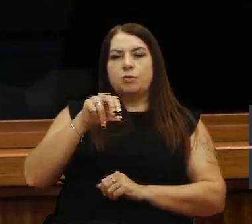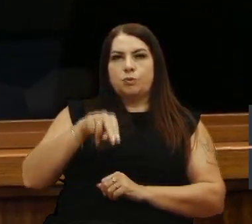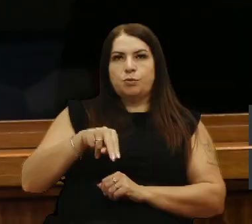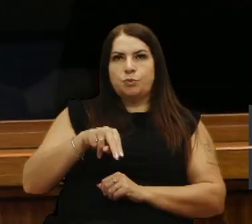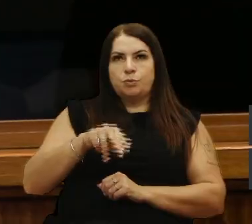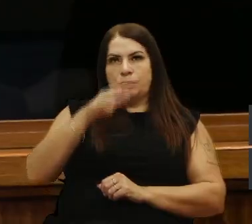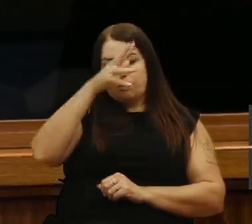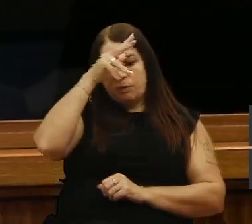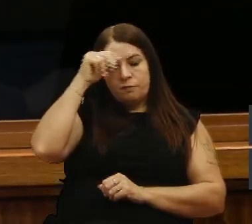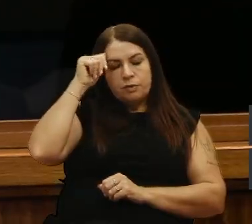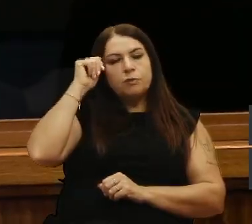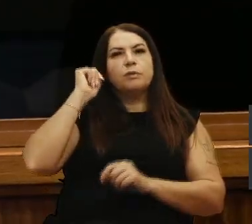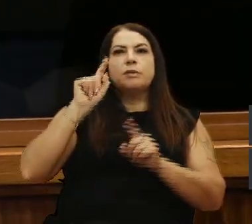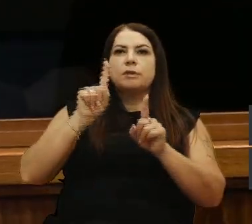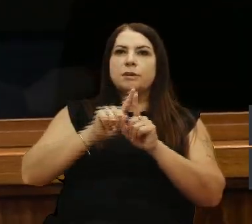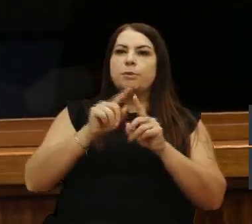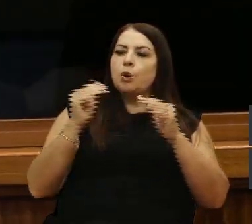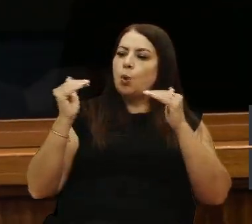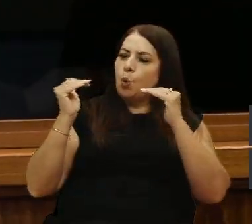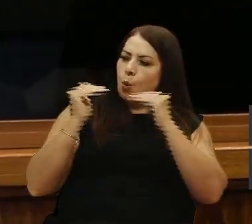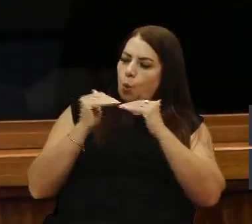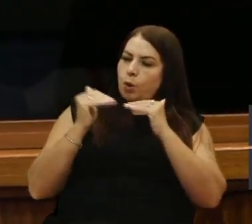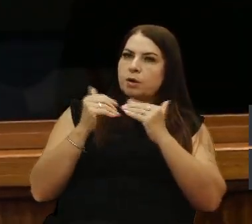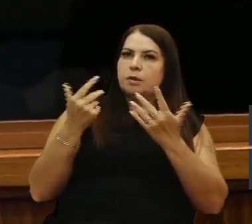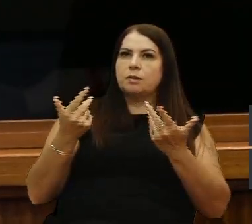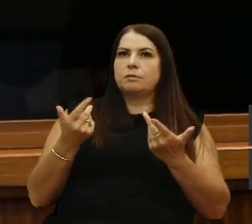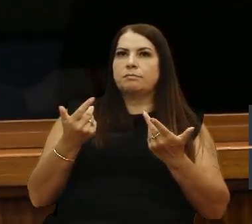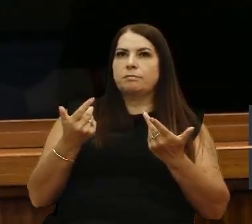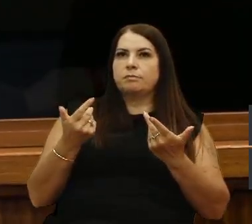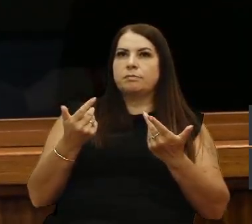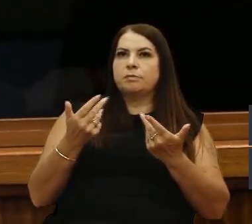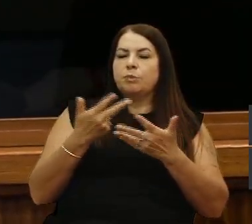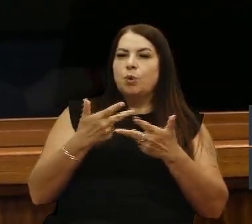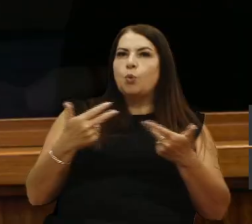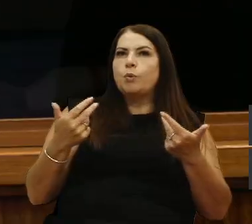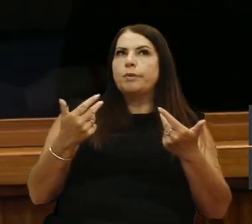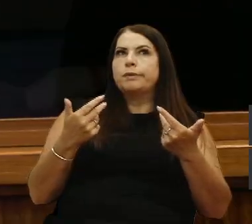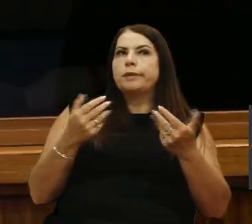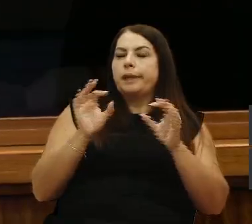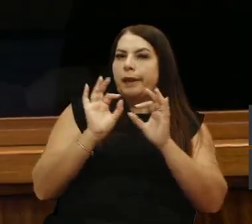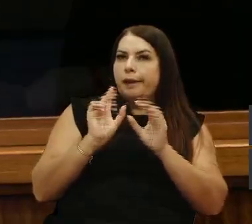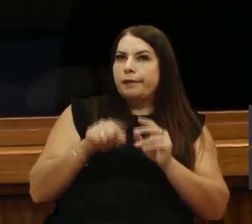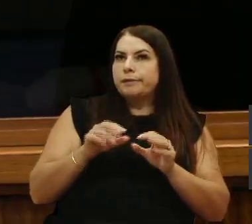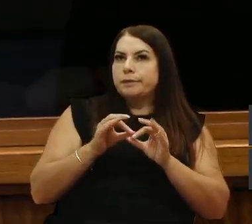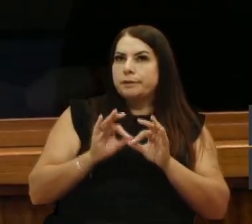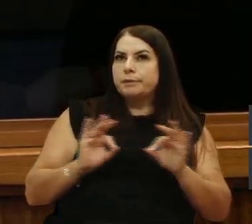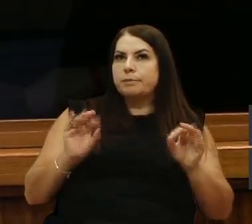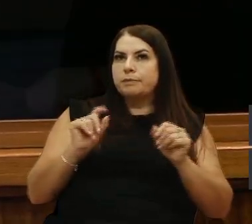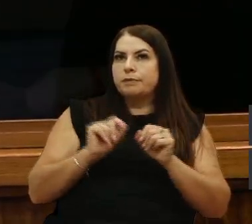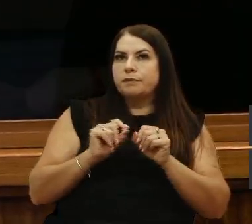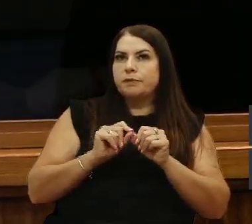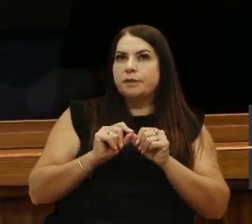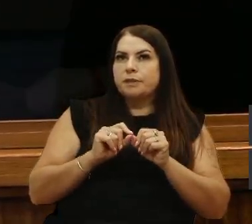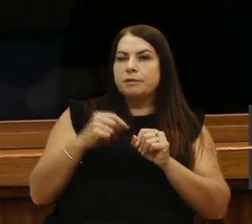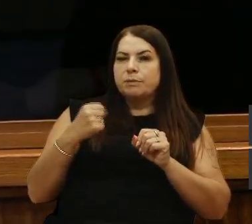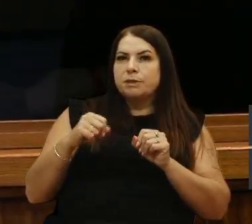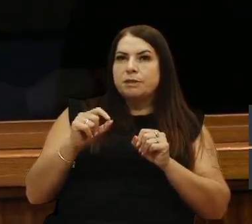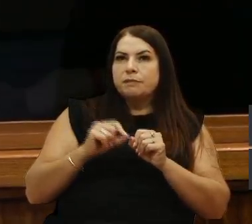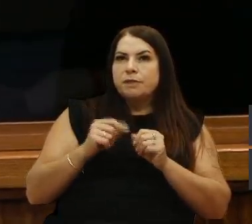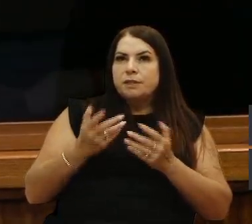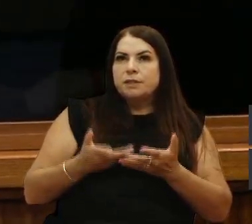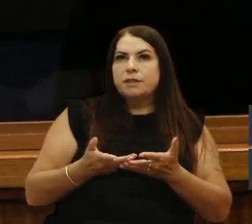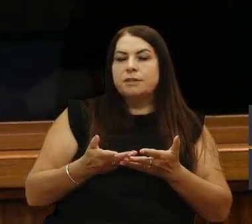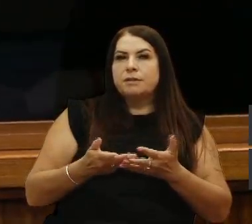da prefeitura também concordaram. É uma coisa simples, vai ser feito, mas precisa ser